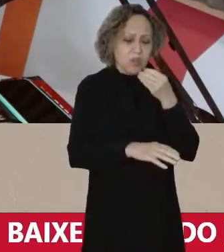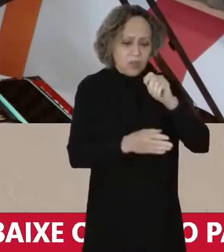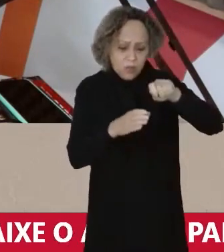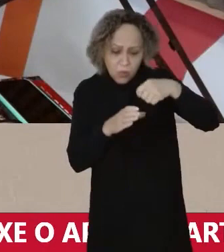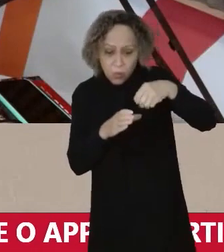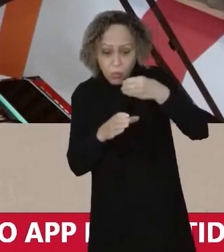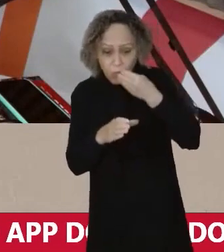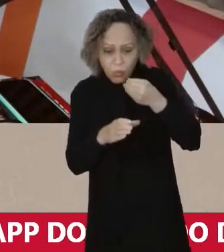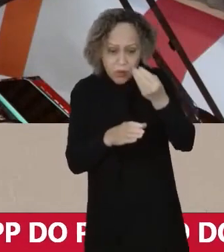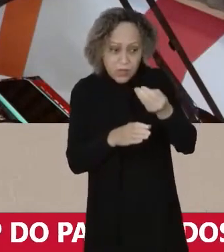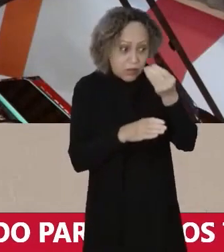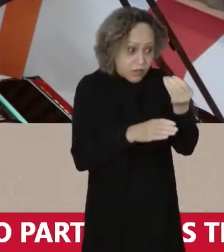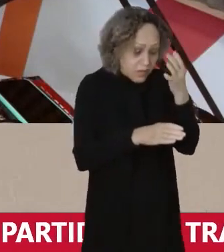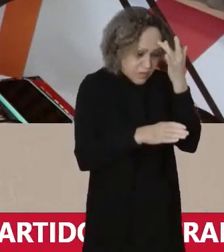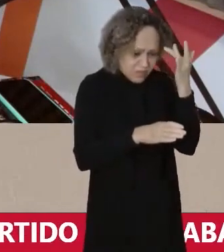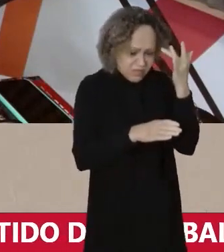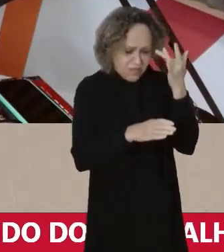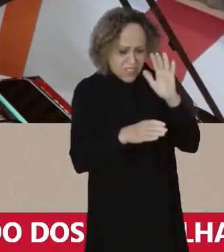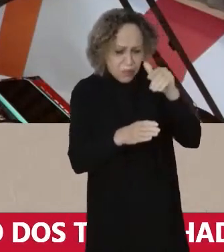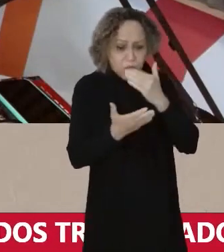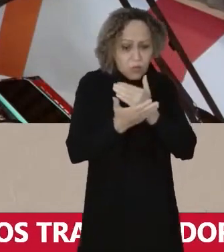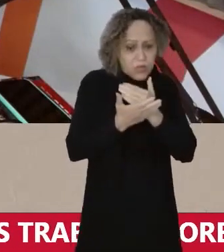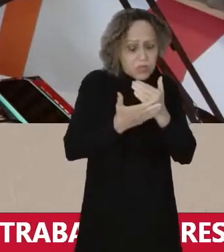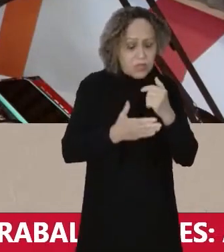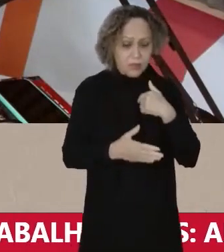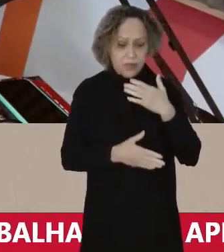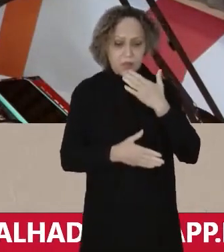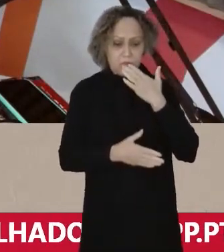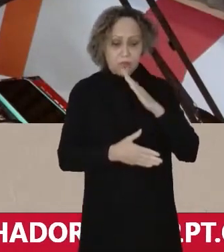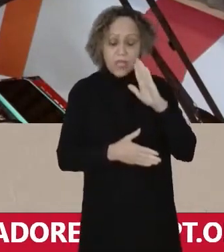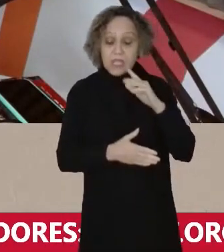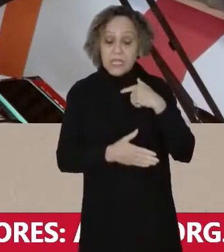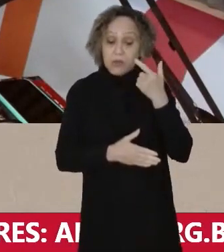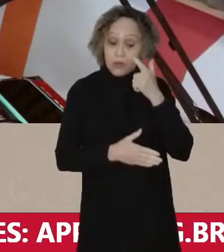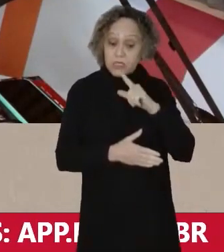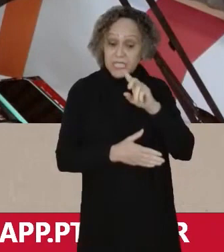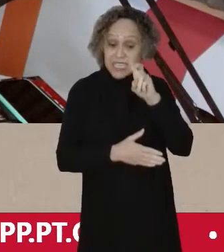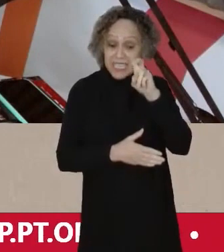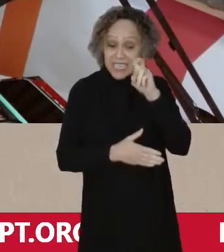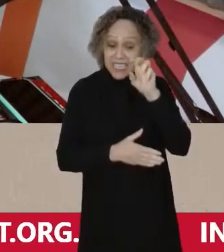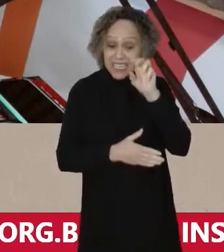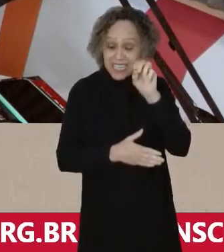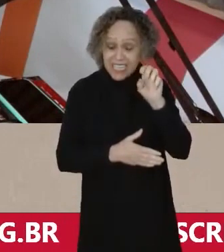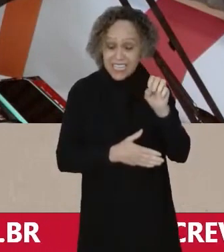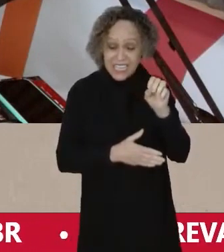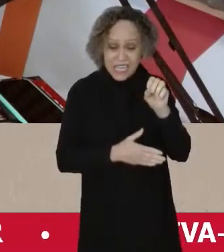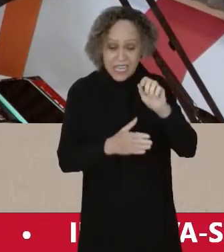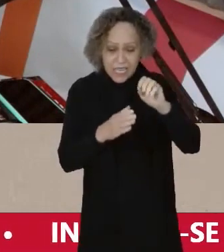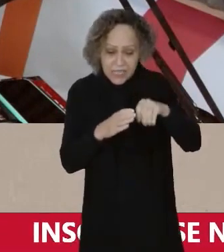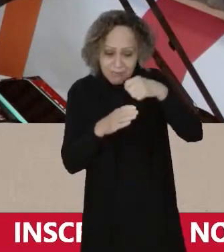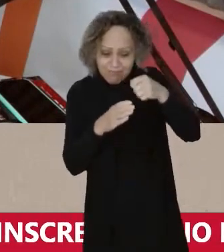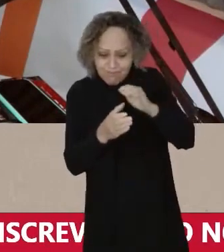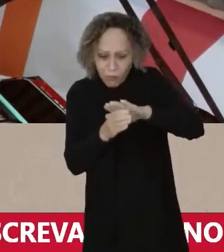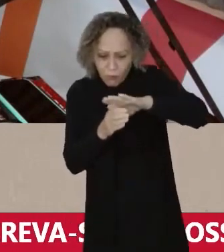disse algum, a minha promessa era 500, que eu achei que nunca chegaria. Além das cestas básicas, da